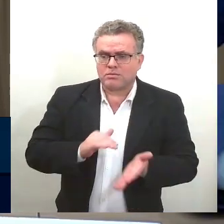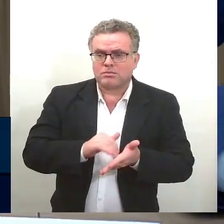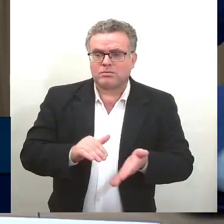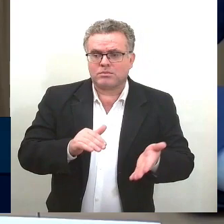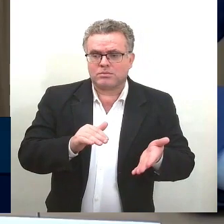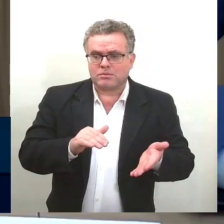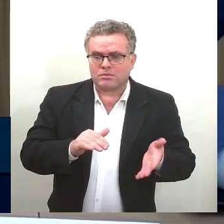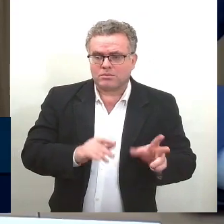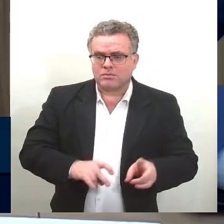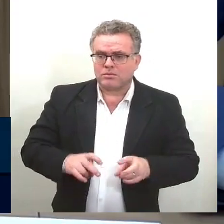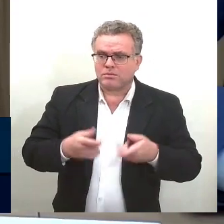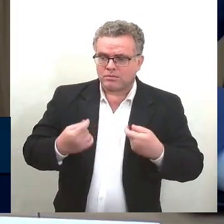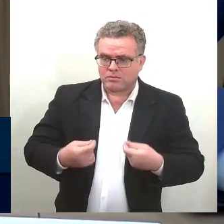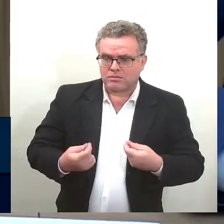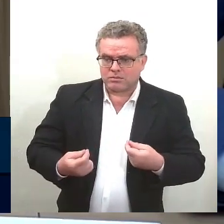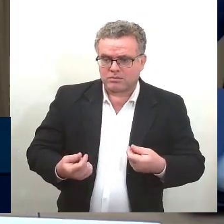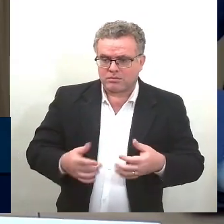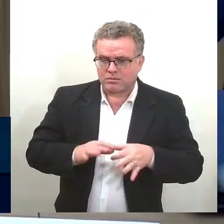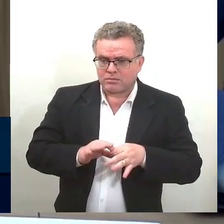ordens. Obrigado.